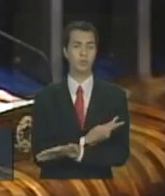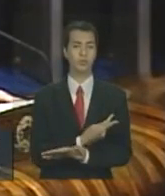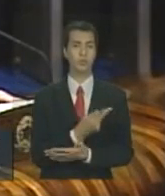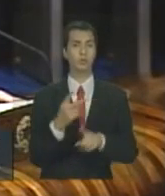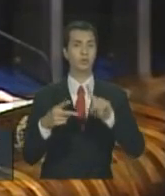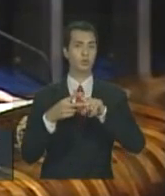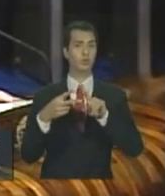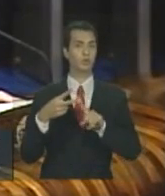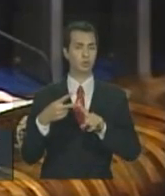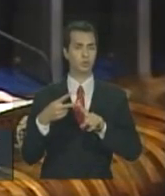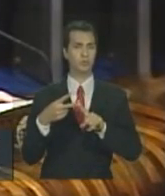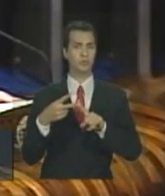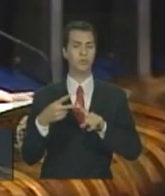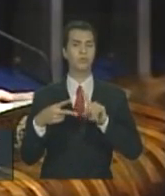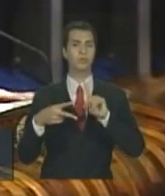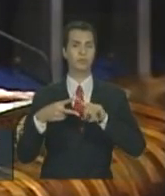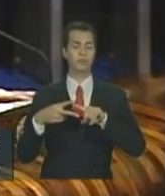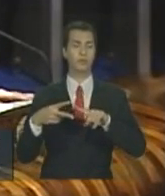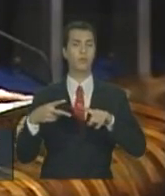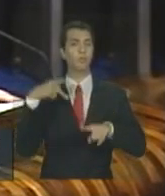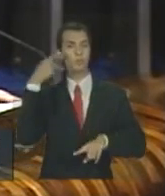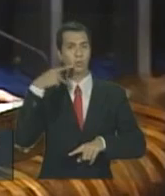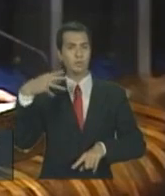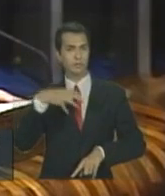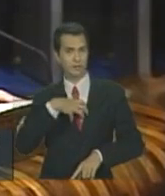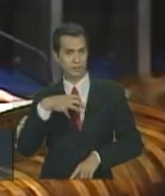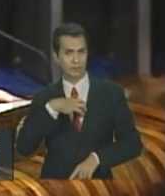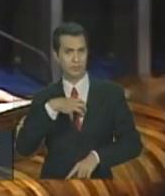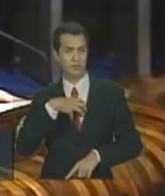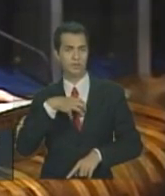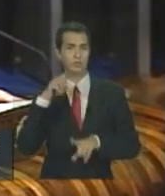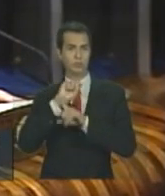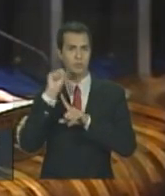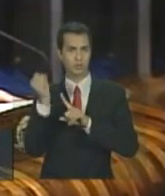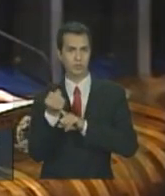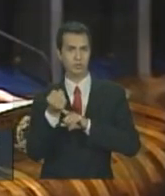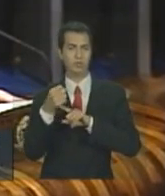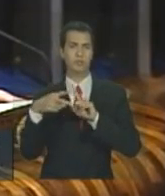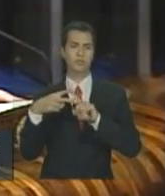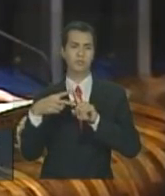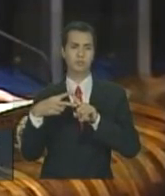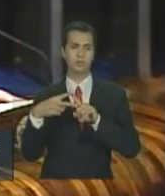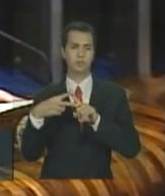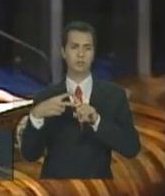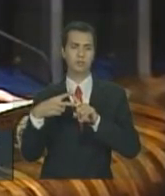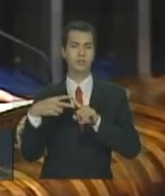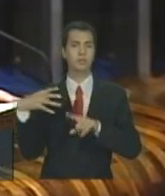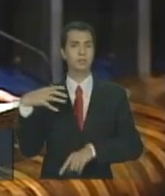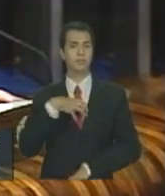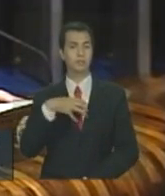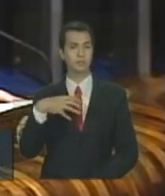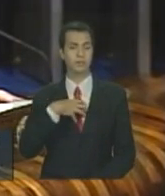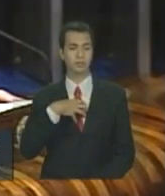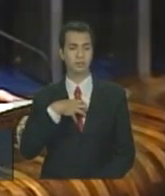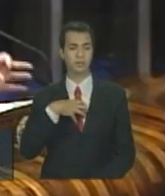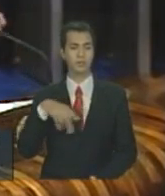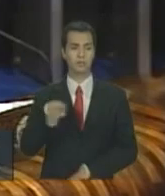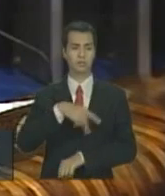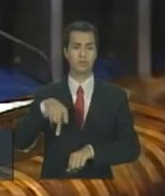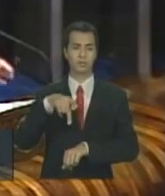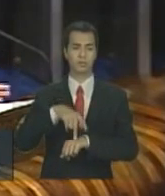a sensibilidade política e social, a sensibilidade em relação ao